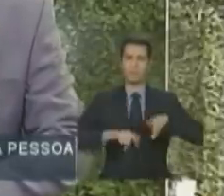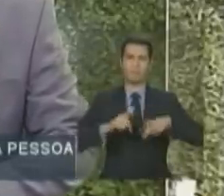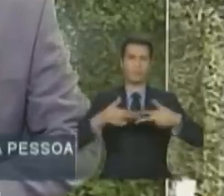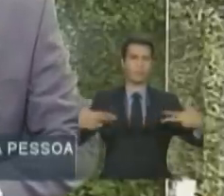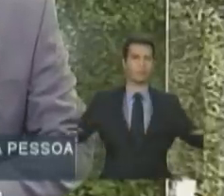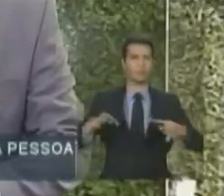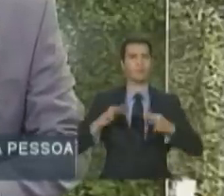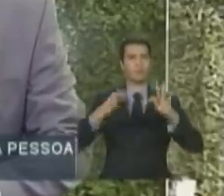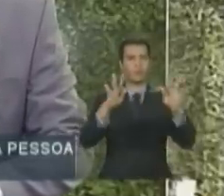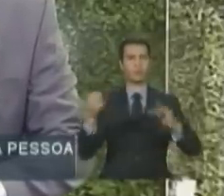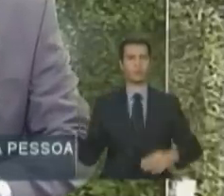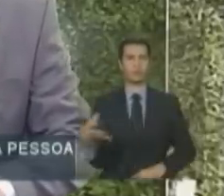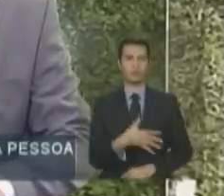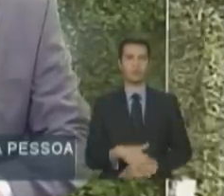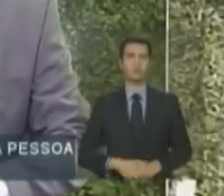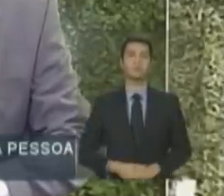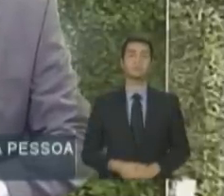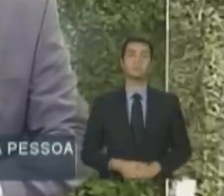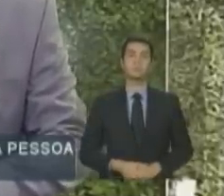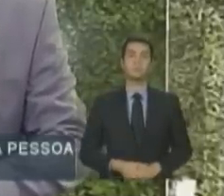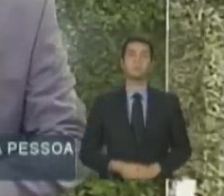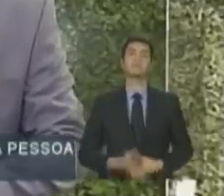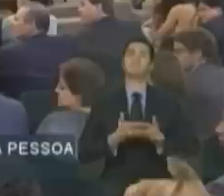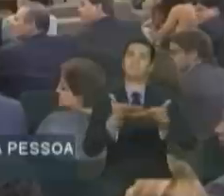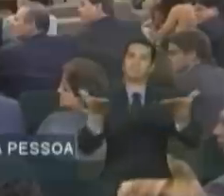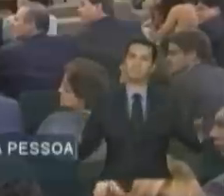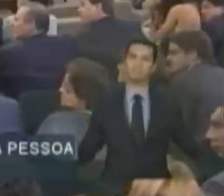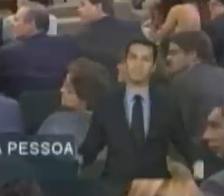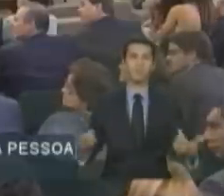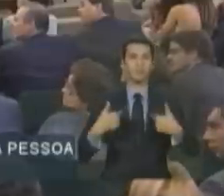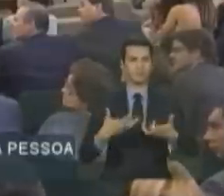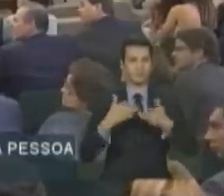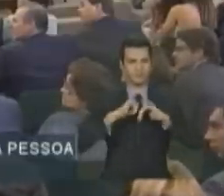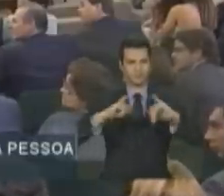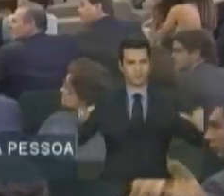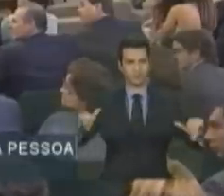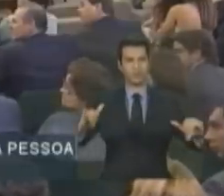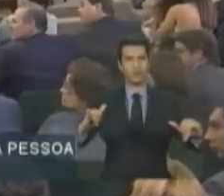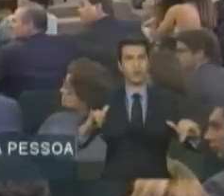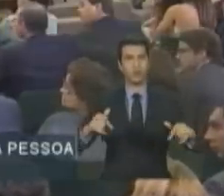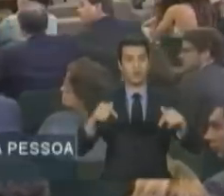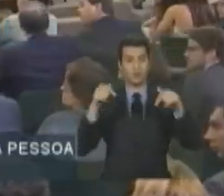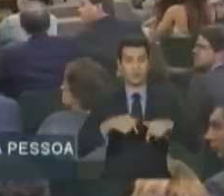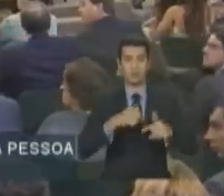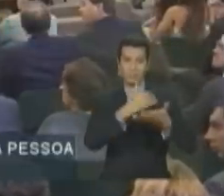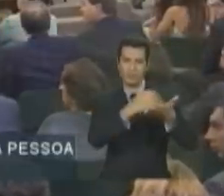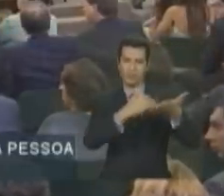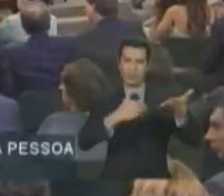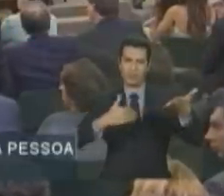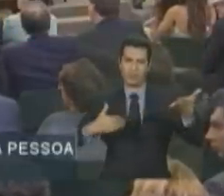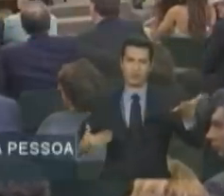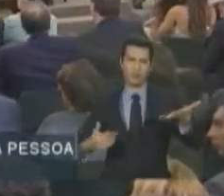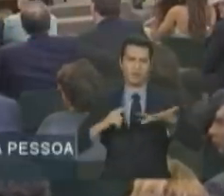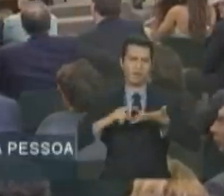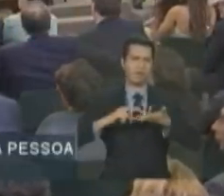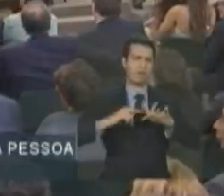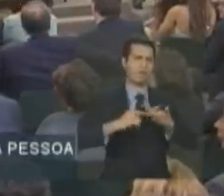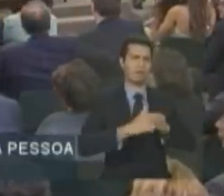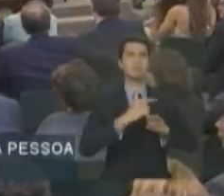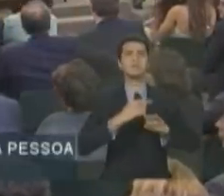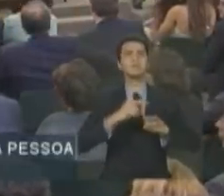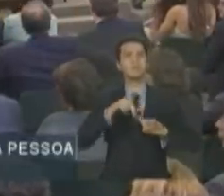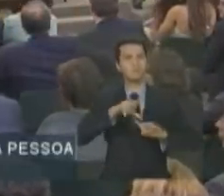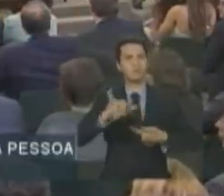senhores, queria dizer a vocês, esse é o maior plano para as pessoas com deficiência já apresentado nesse